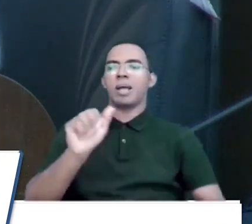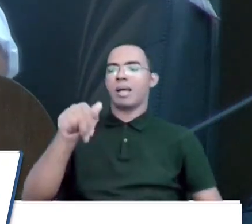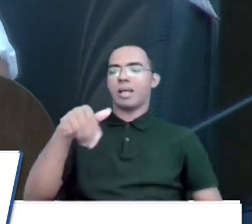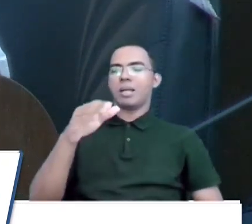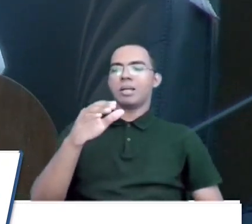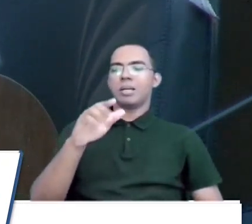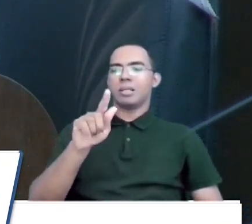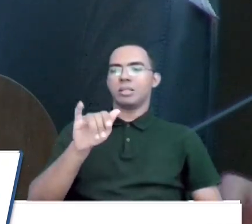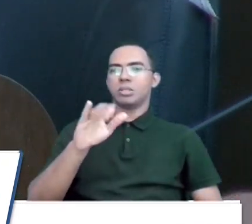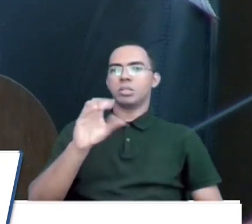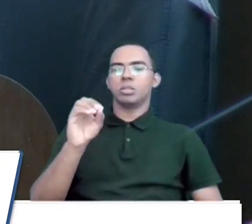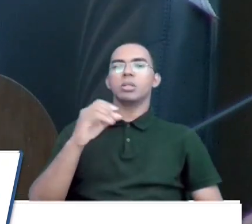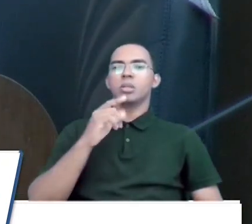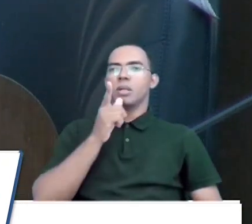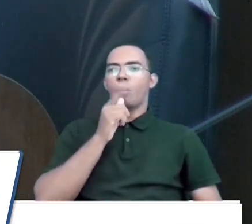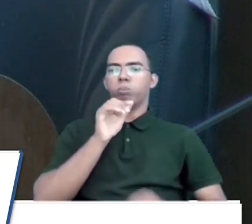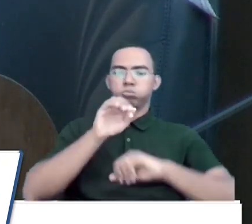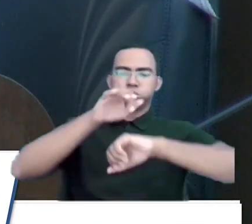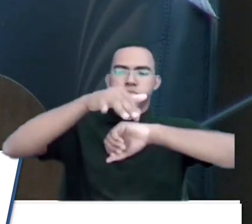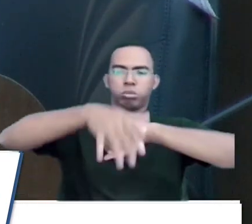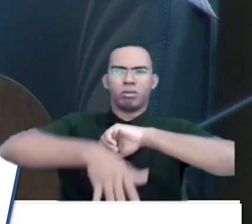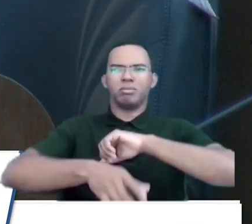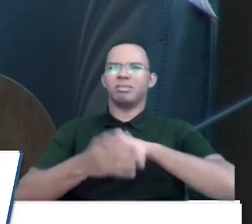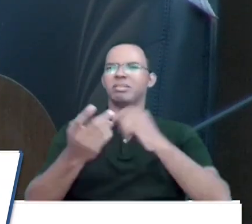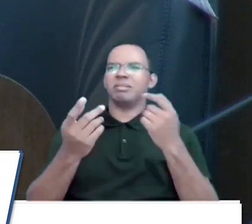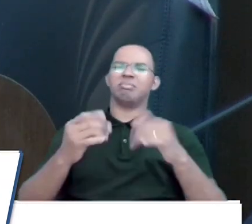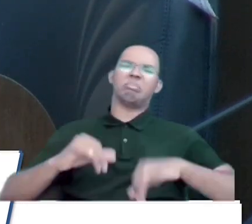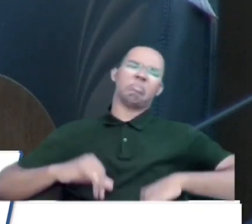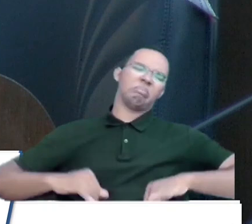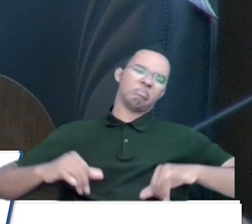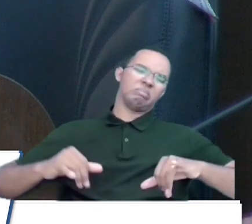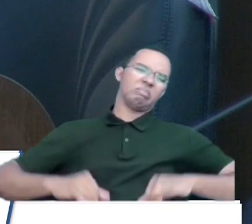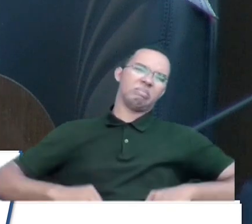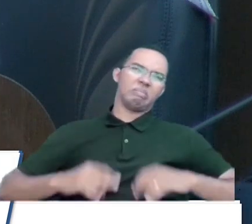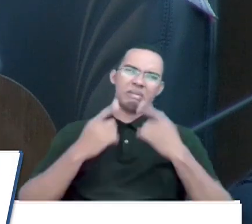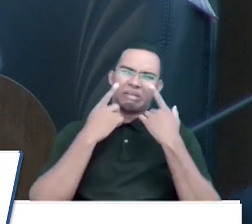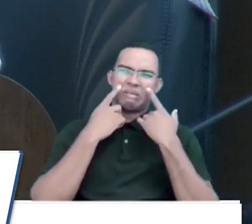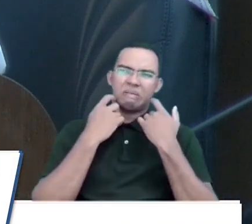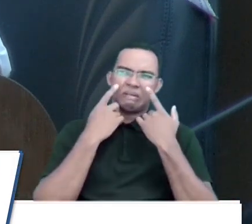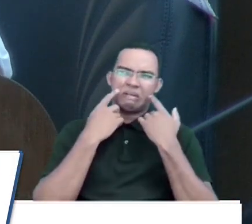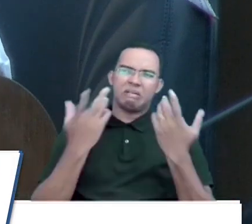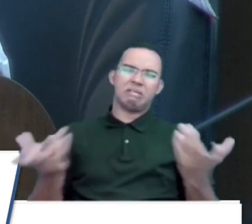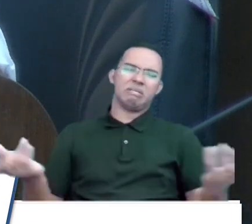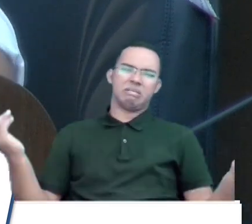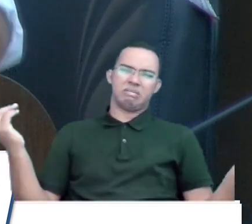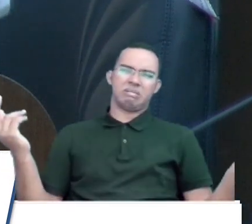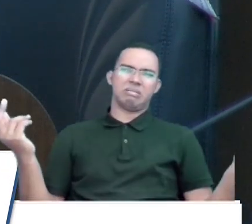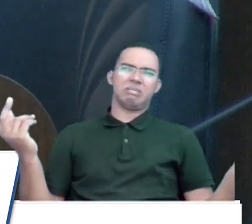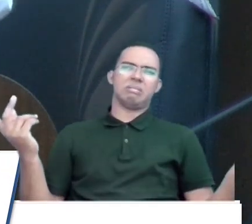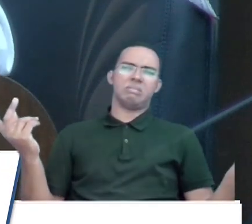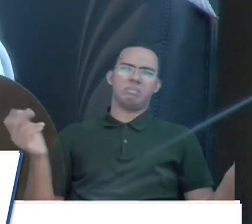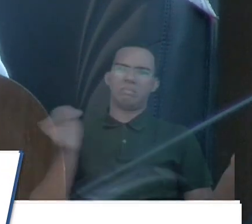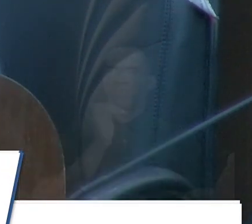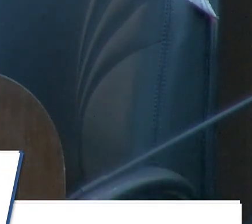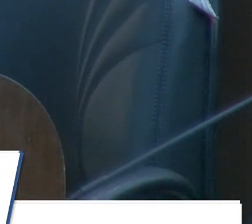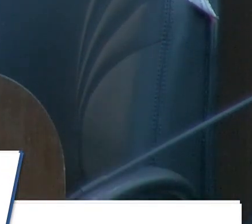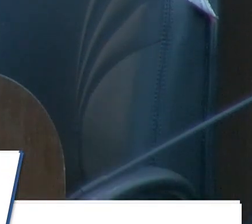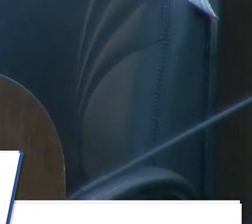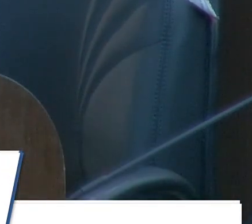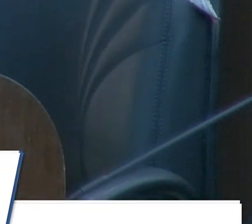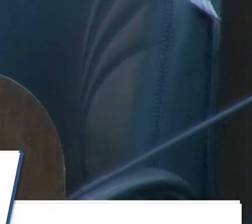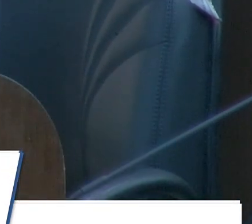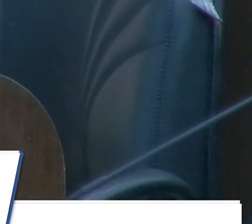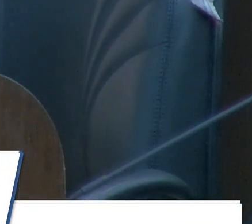uma nascente d'água, aí você chora. Aí você chora. Aí você chora. Então, na realidade, às vezes nós